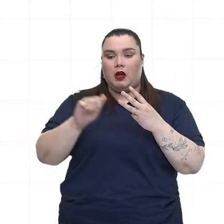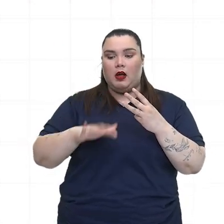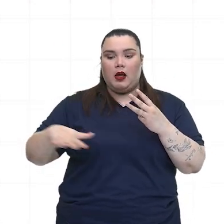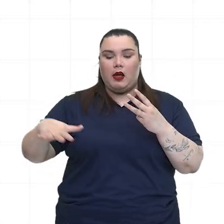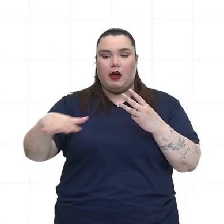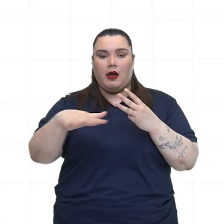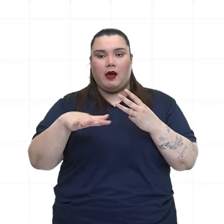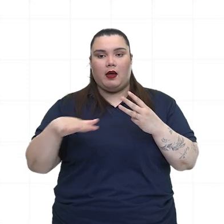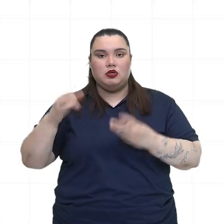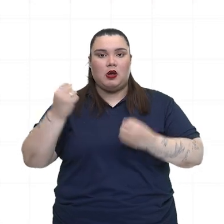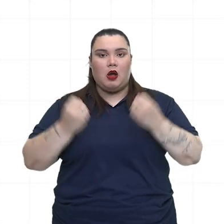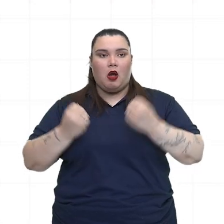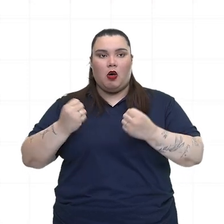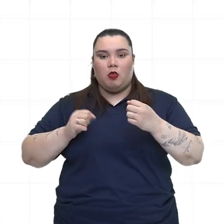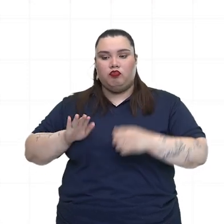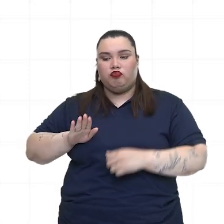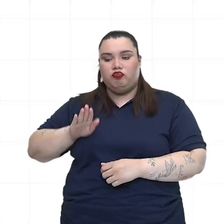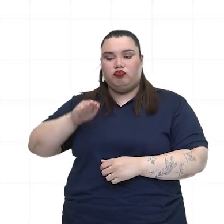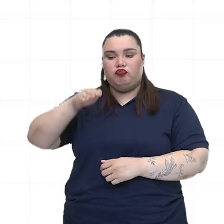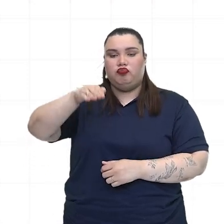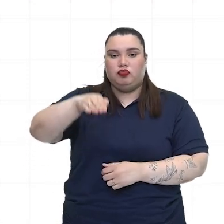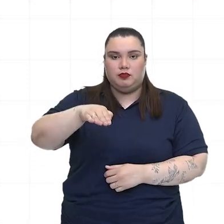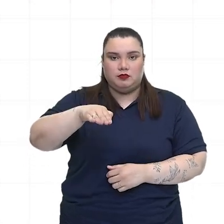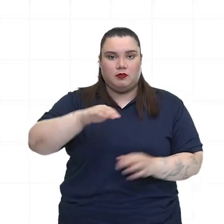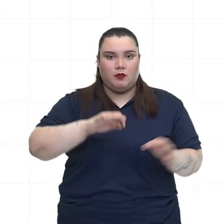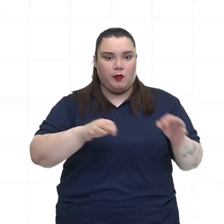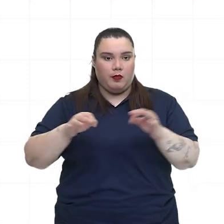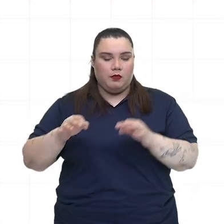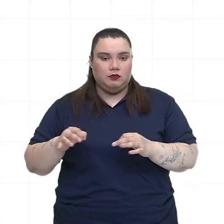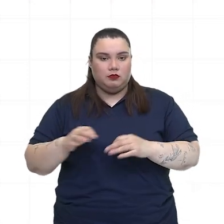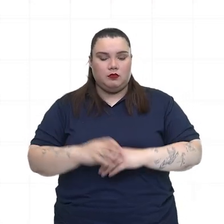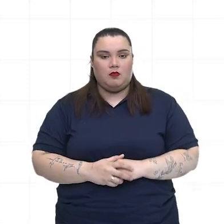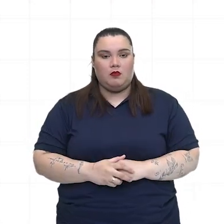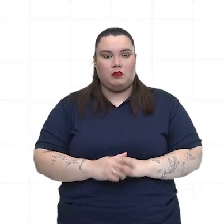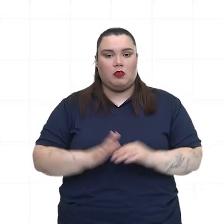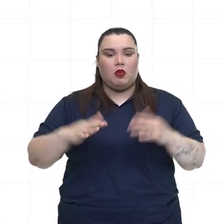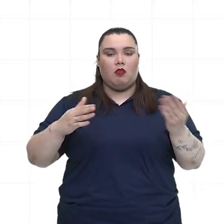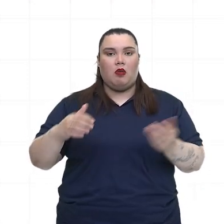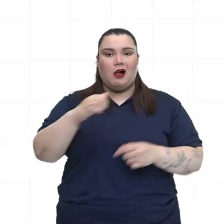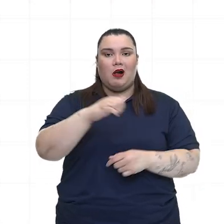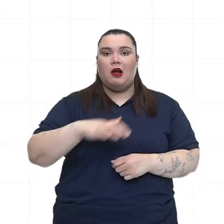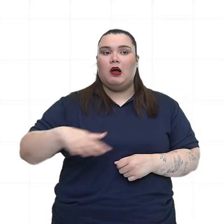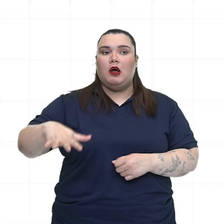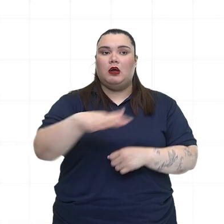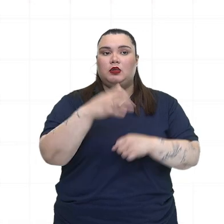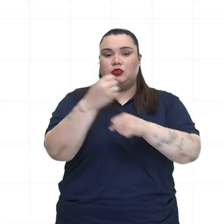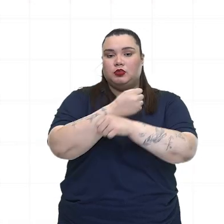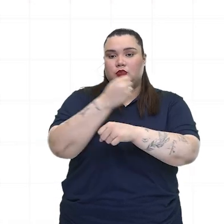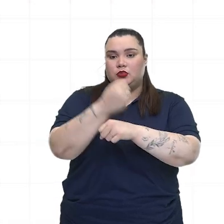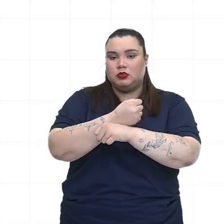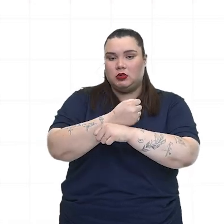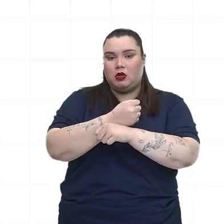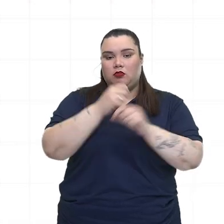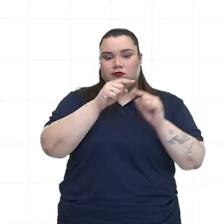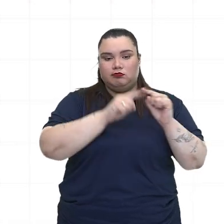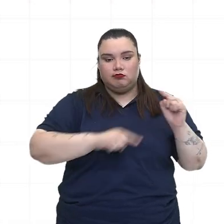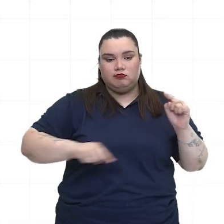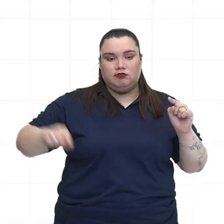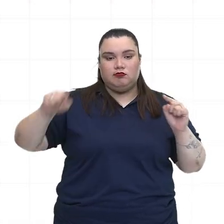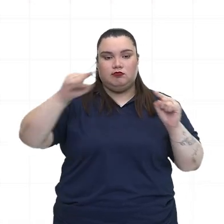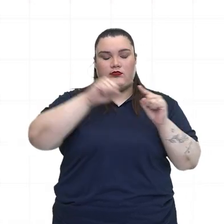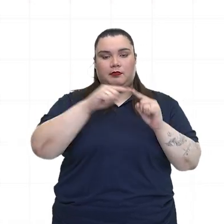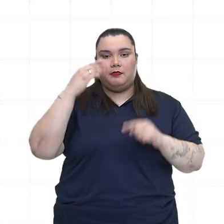a área da garagem. Então, o que é a área construída aqui, pessoal? É tudo isso daqui, ó.